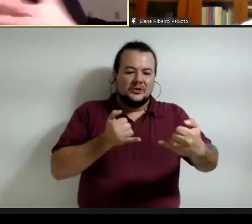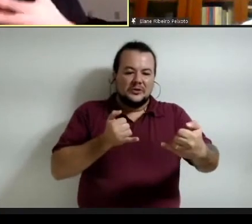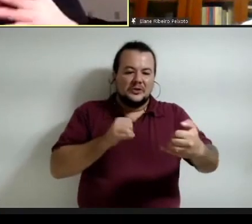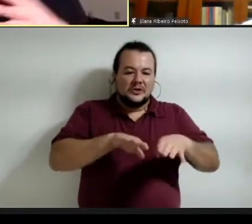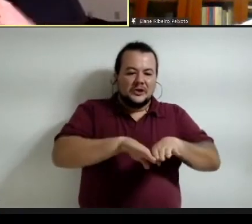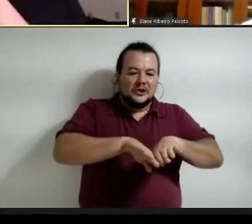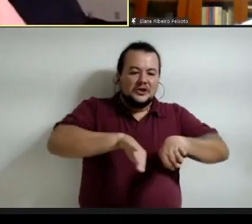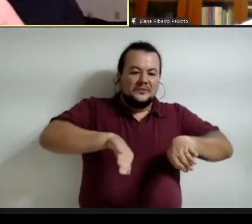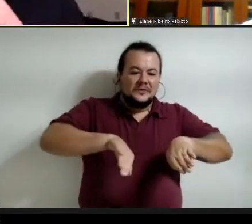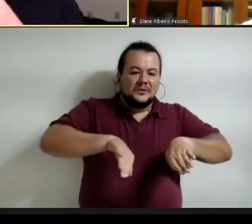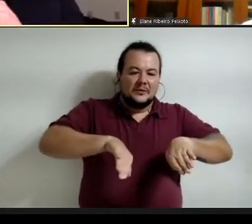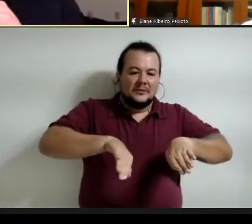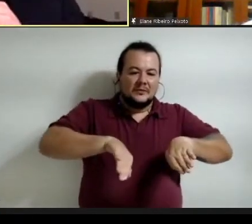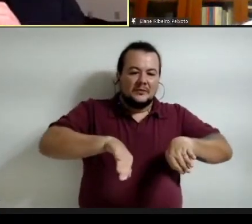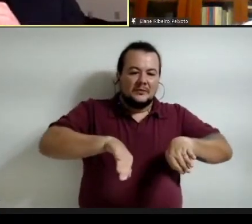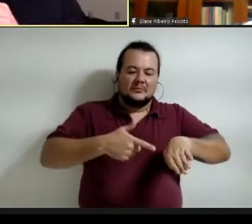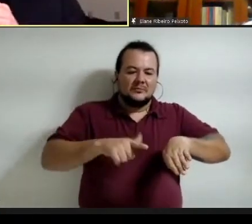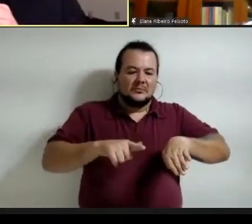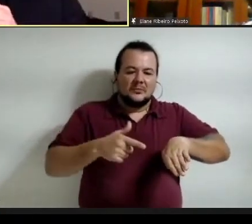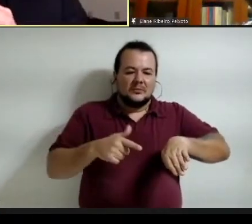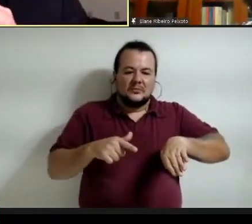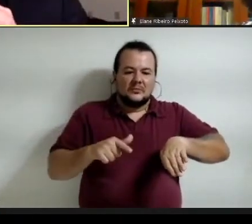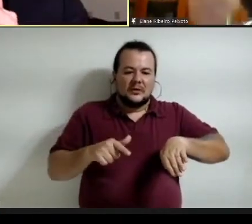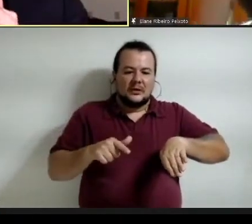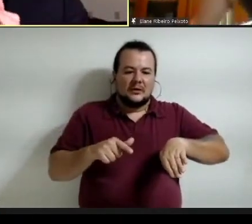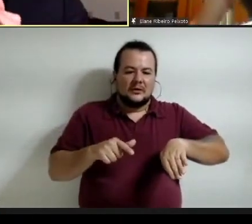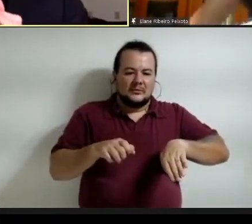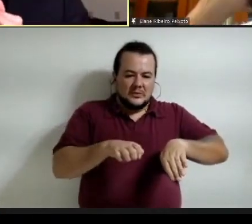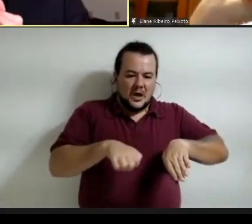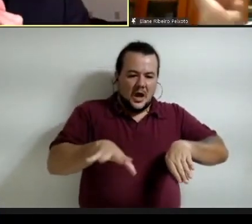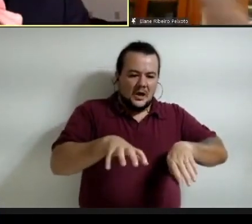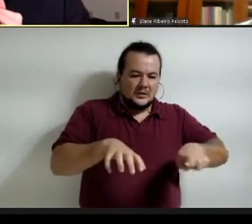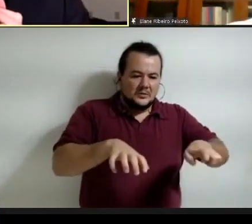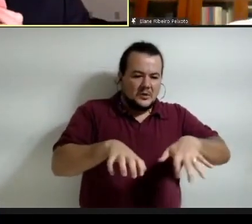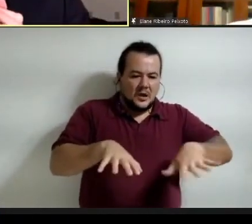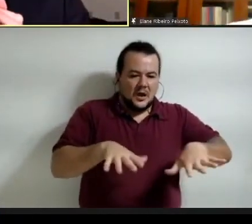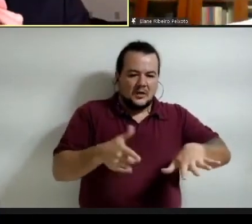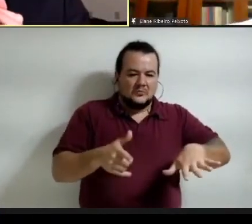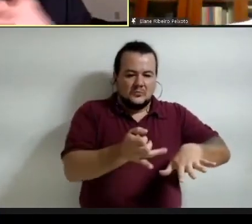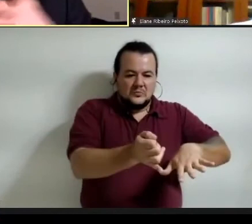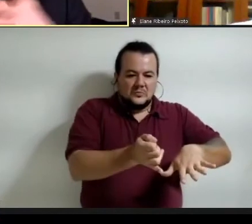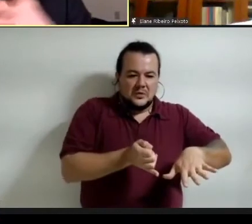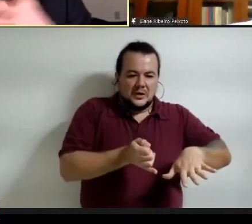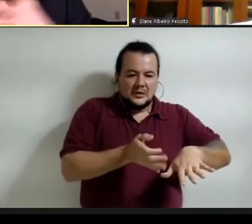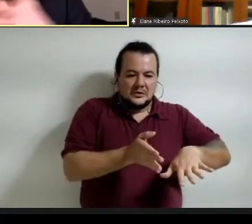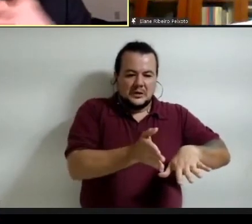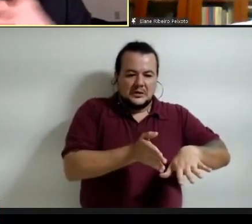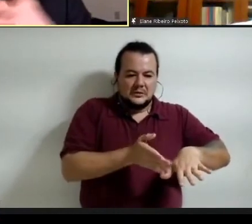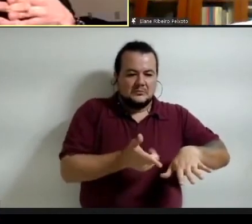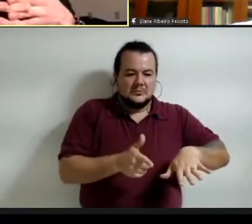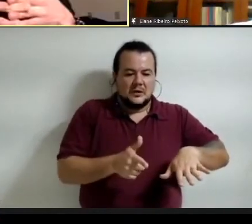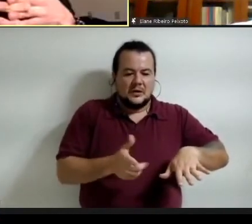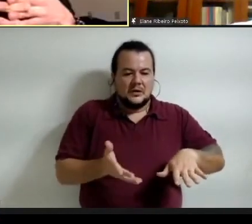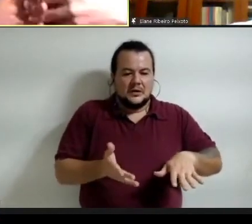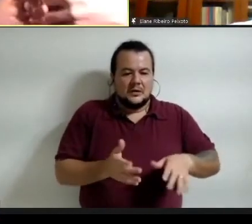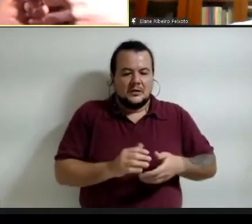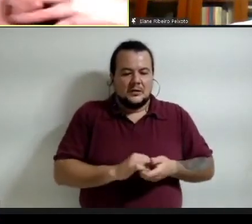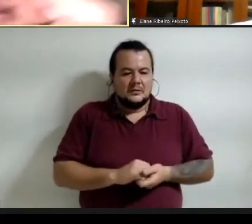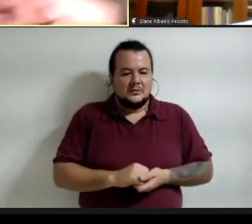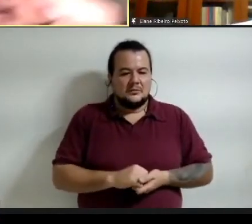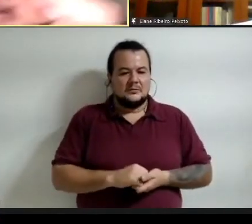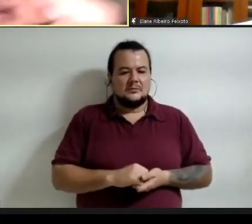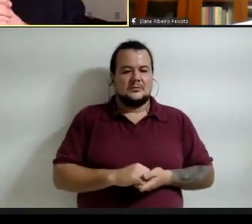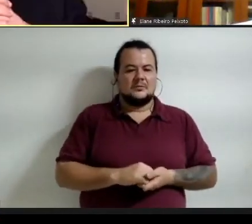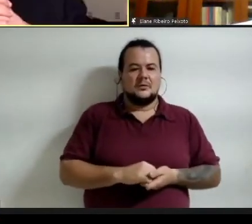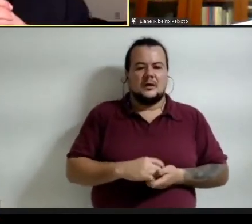existe uma maneira de viver onde não existe, onde a separação de um território ou